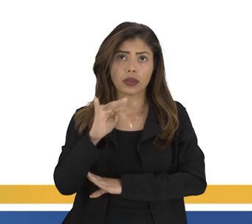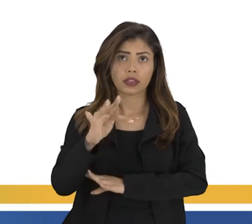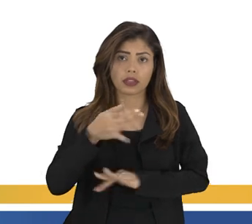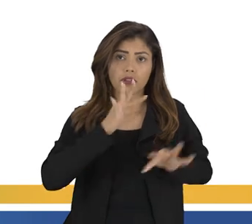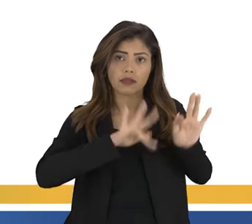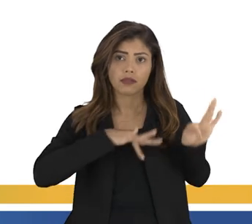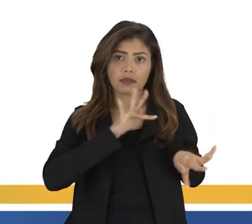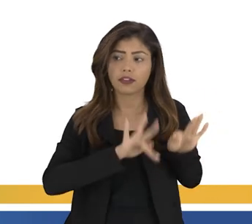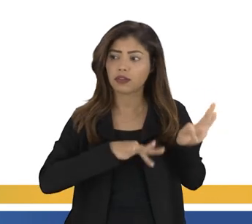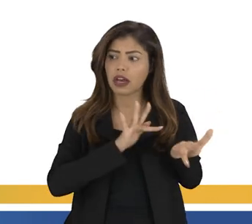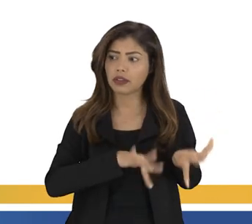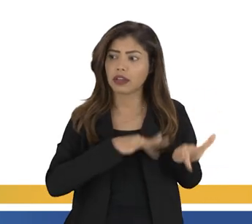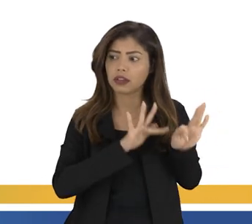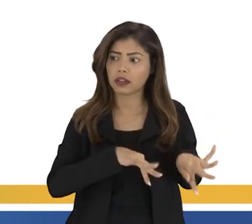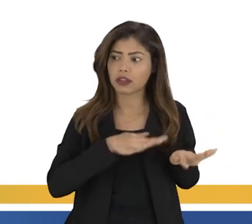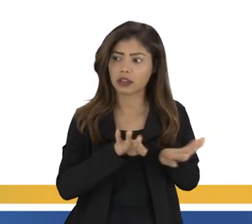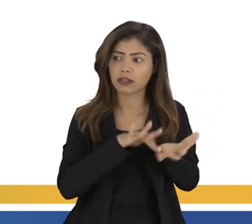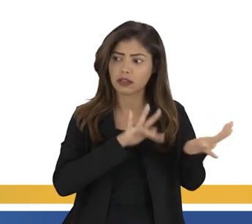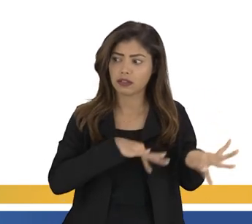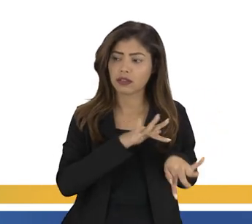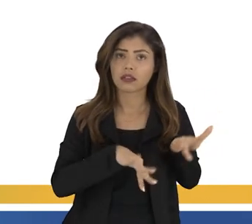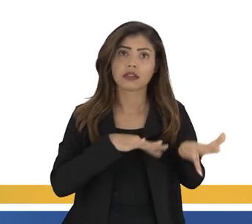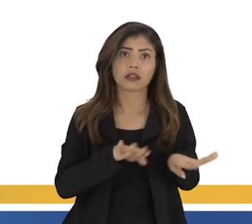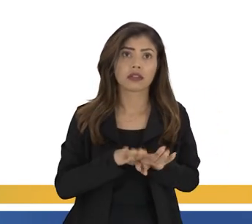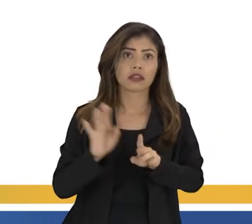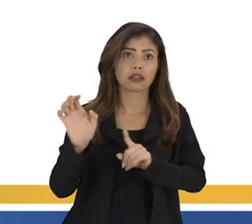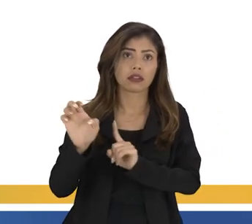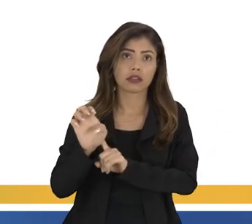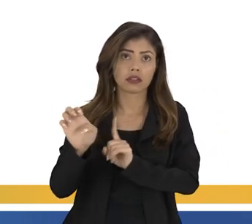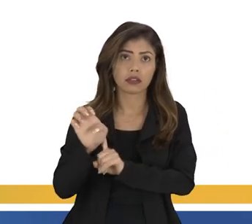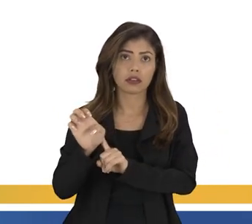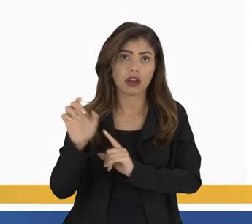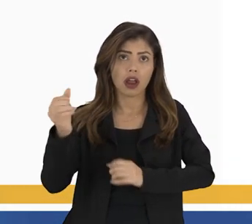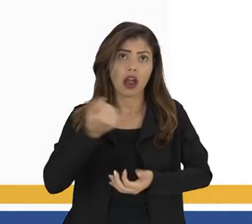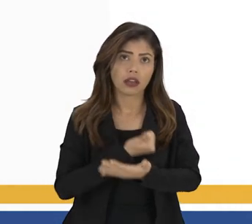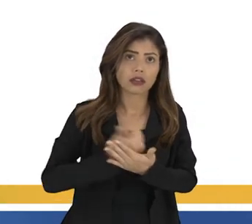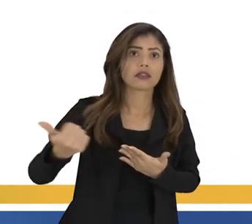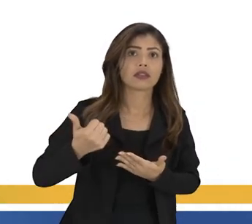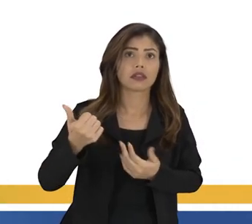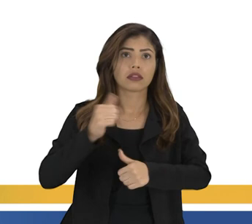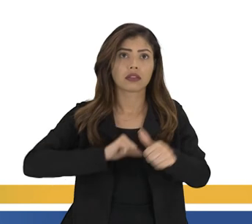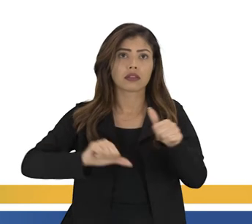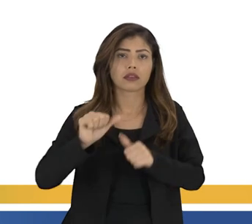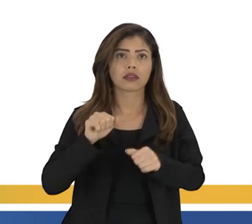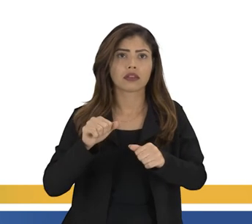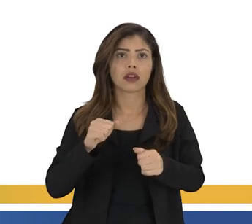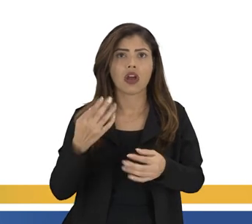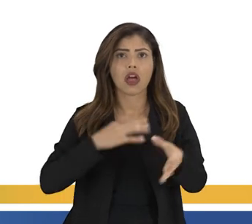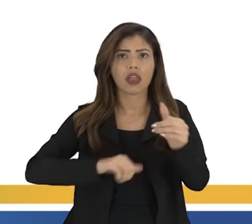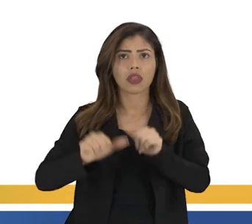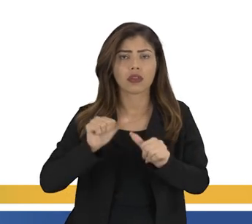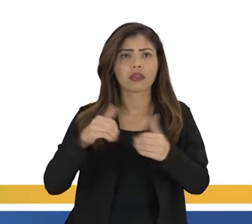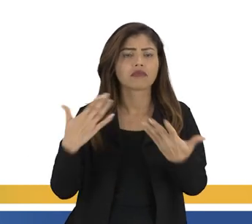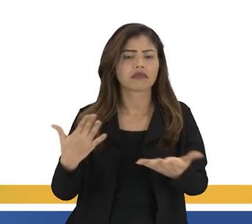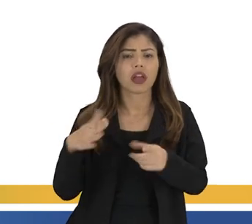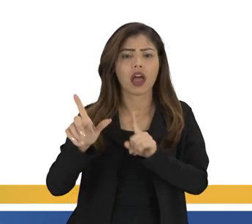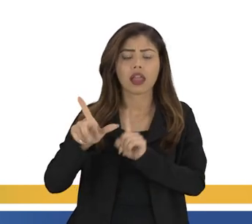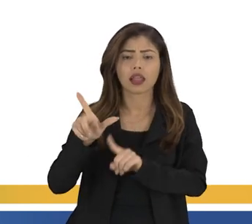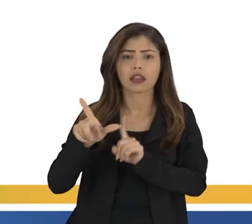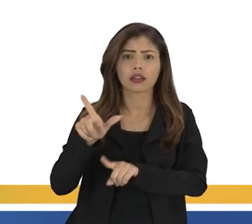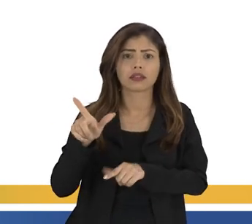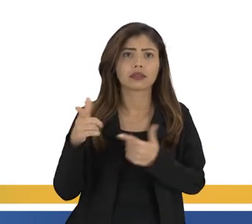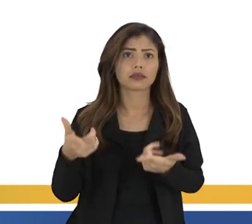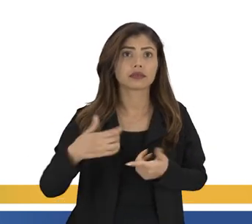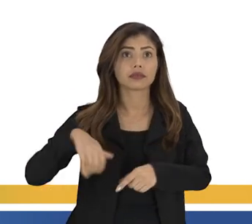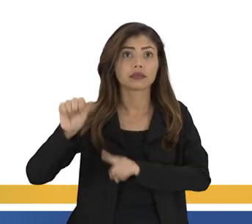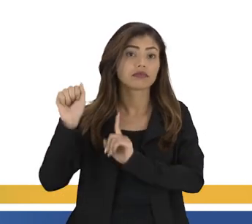ou letra e ação reguladora dos imperadores durante as trocas comerciais alternativa